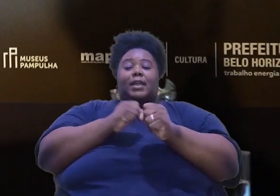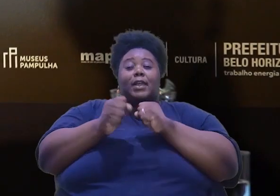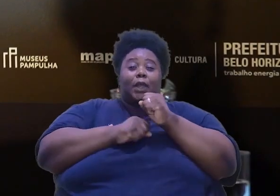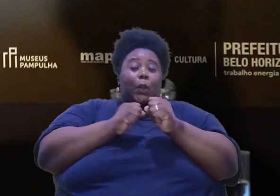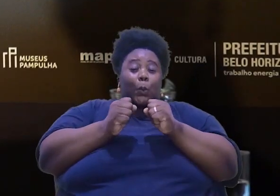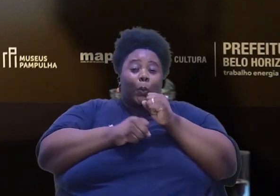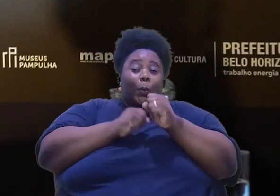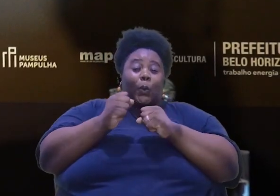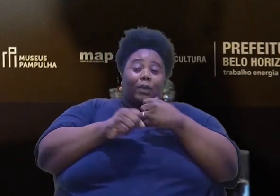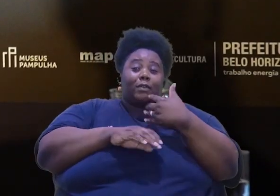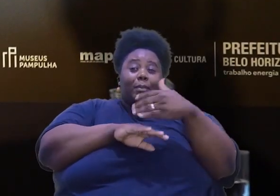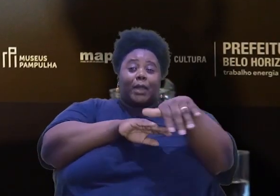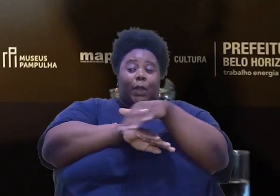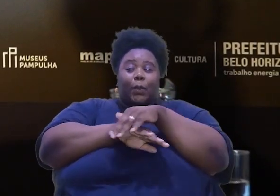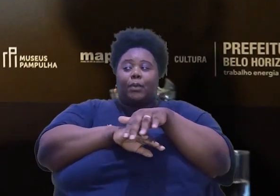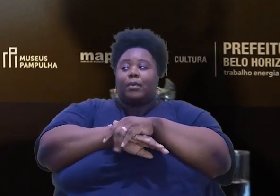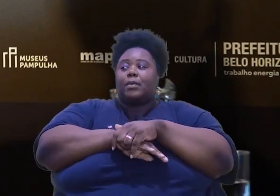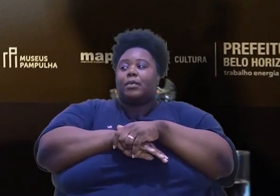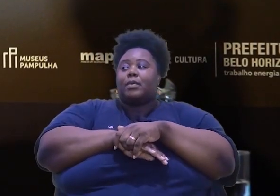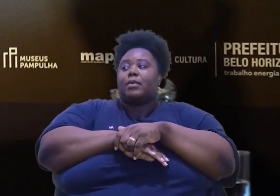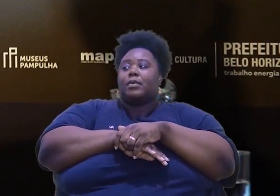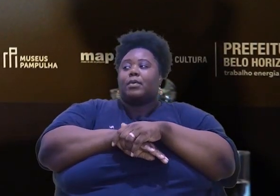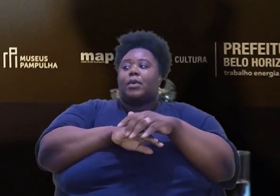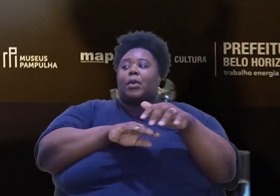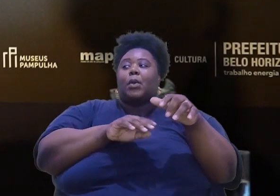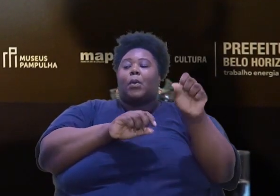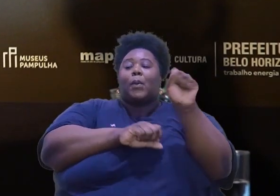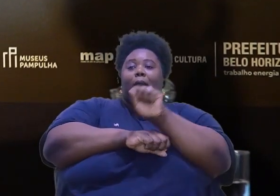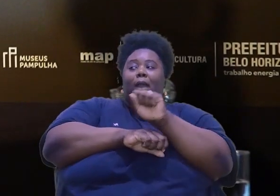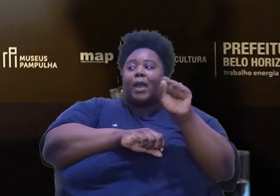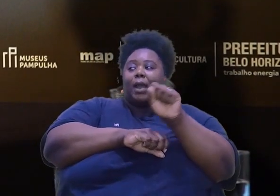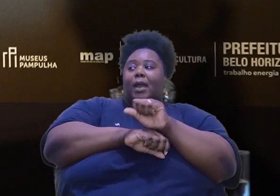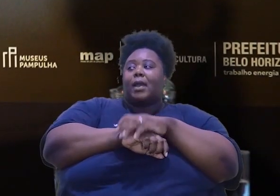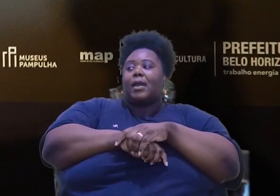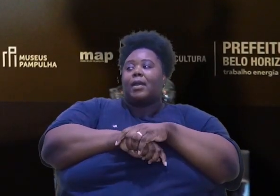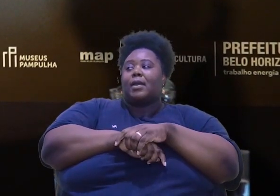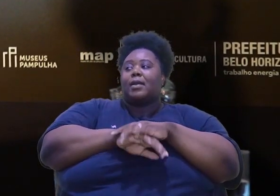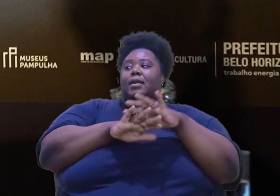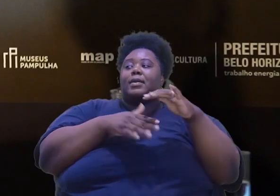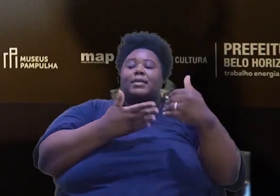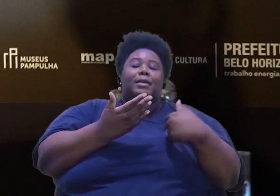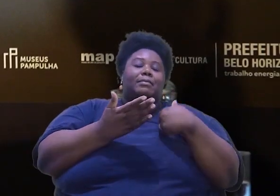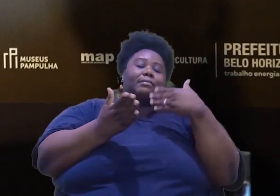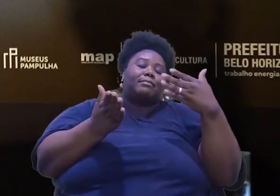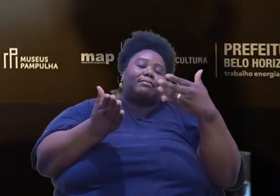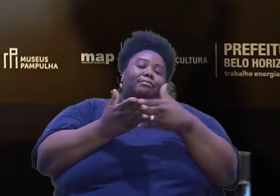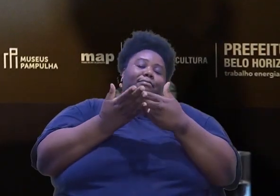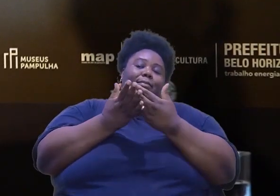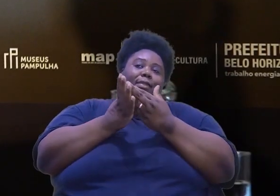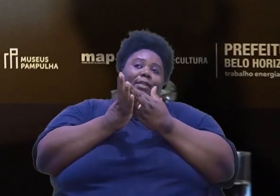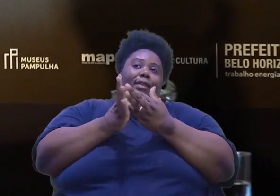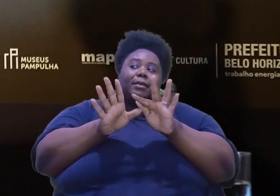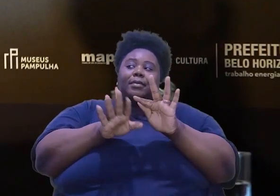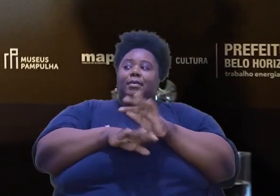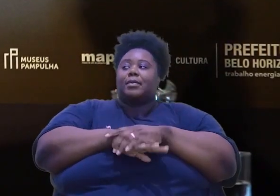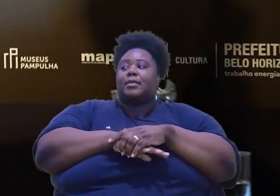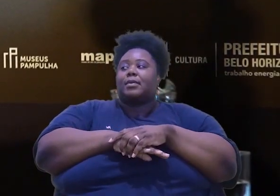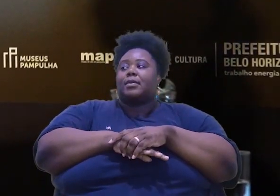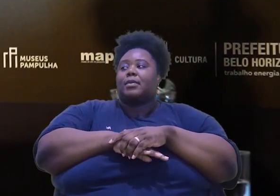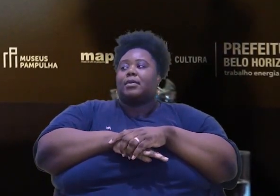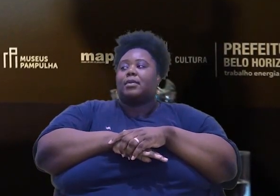escapole para a rua, vem um carro, aí o conto termina. Menino